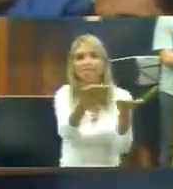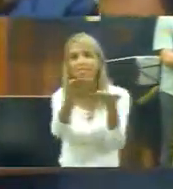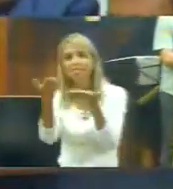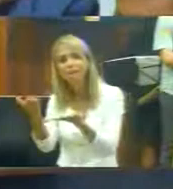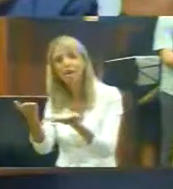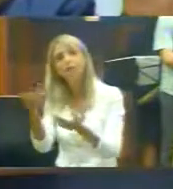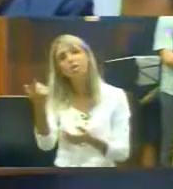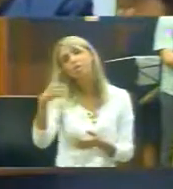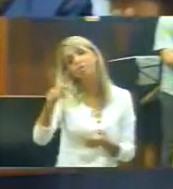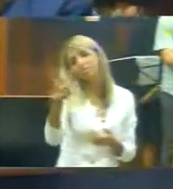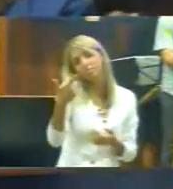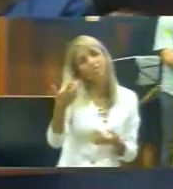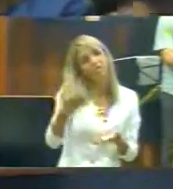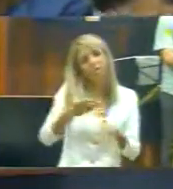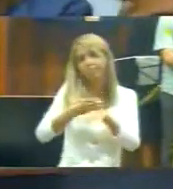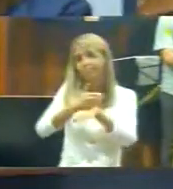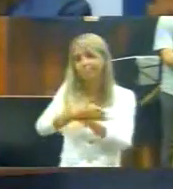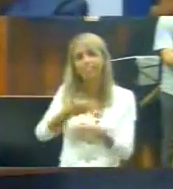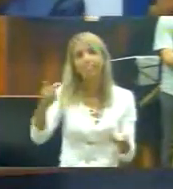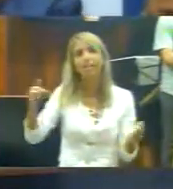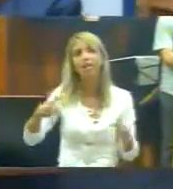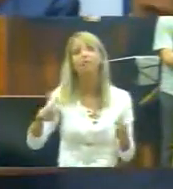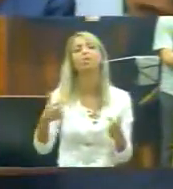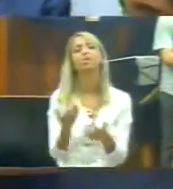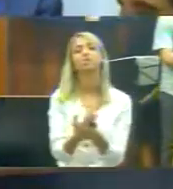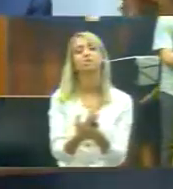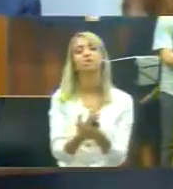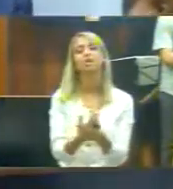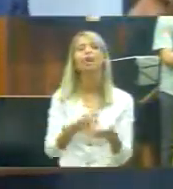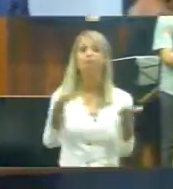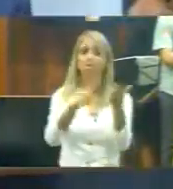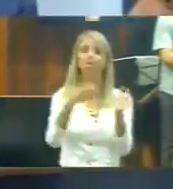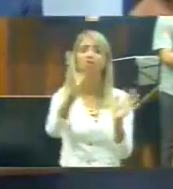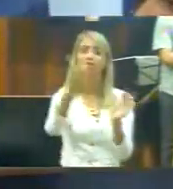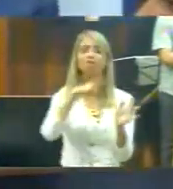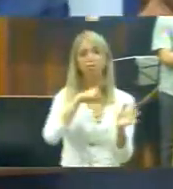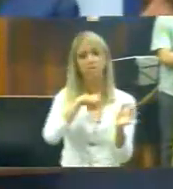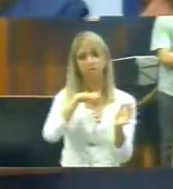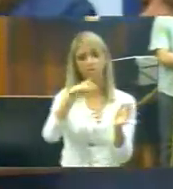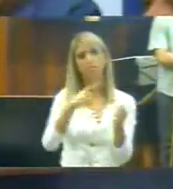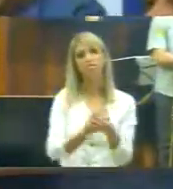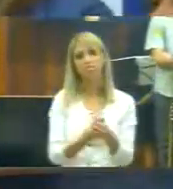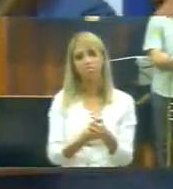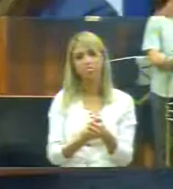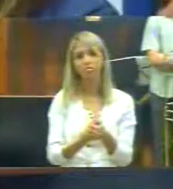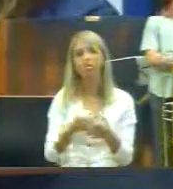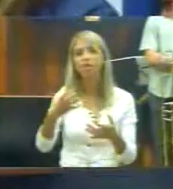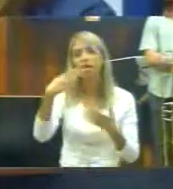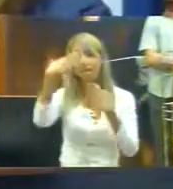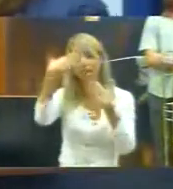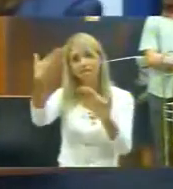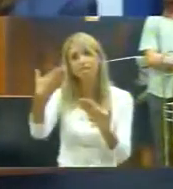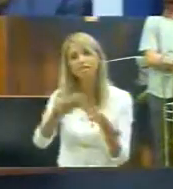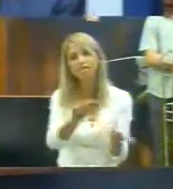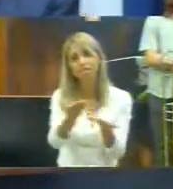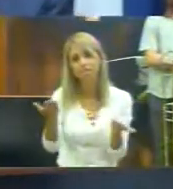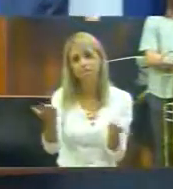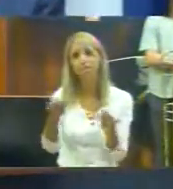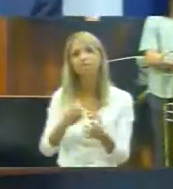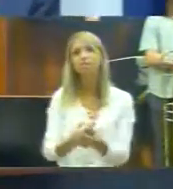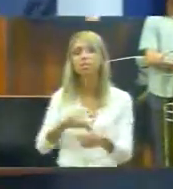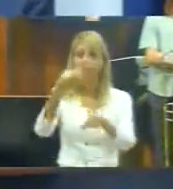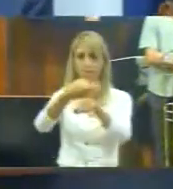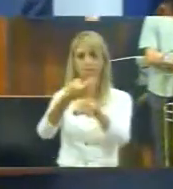não tiveram condições de interromper a agenda que já estava prevista, né? Mas eu quero agradecer a todos os presentes e aos ausentes